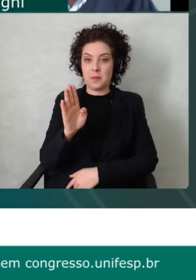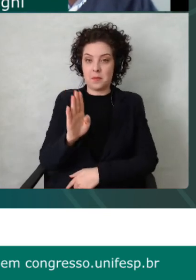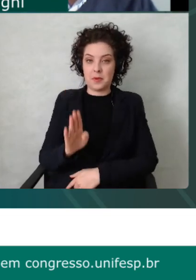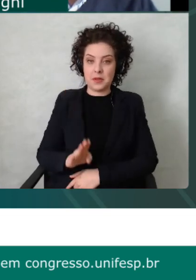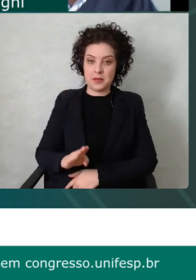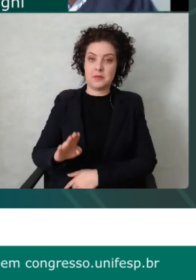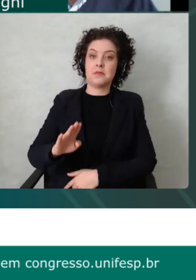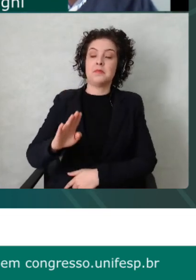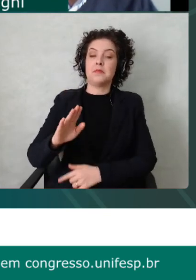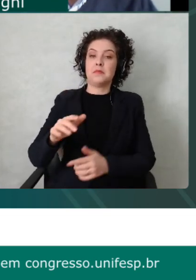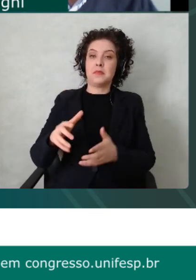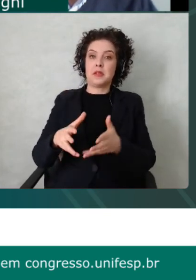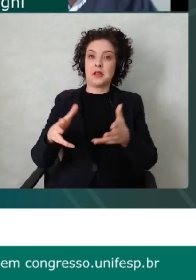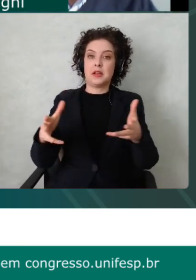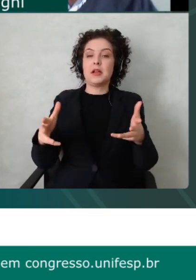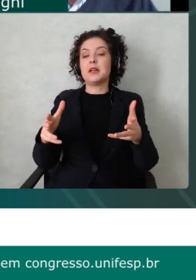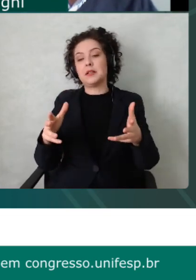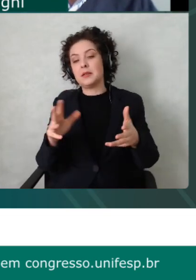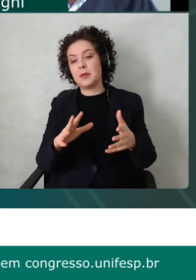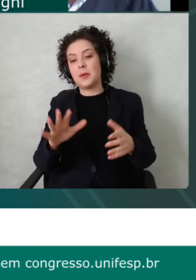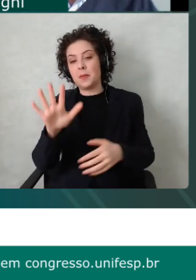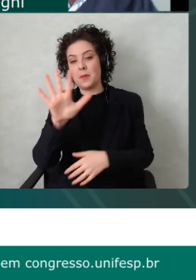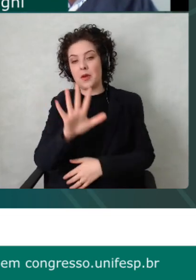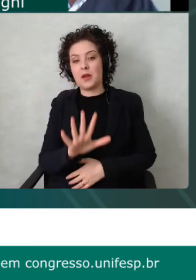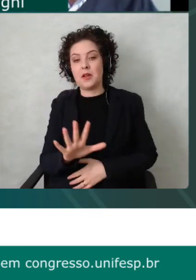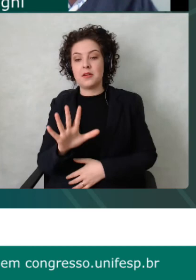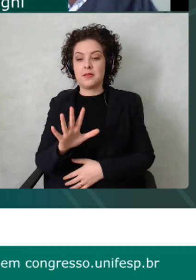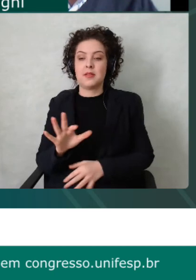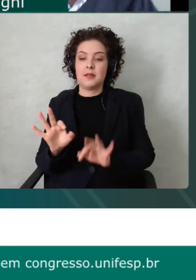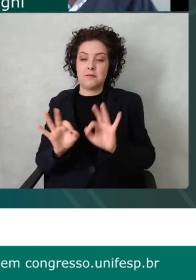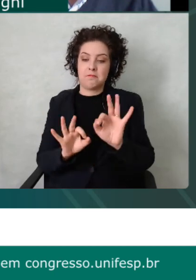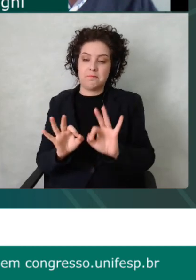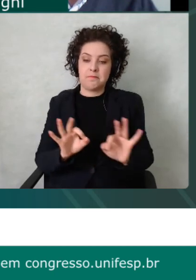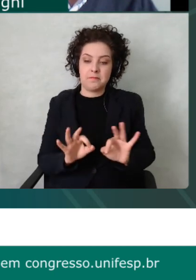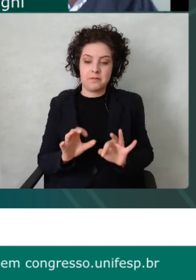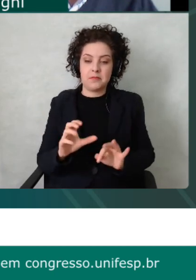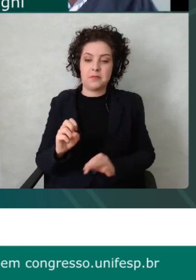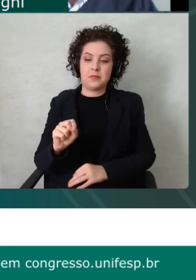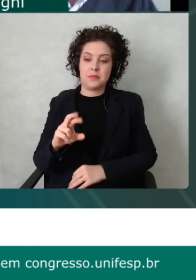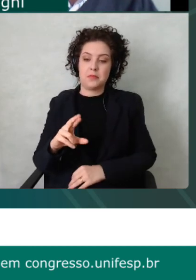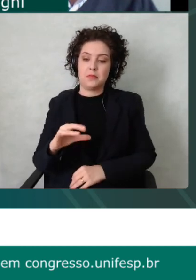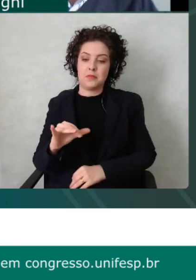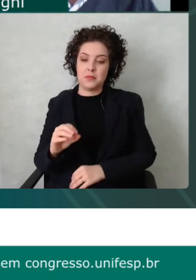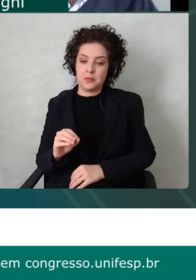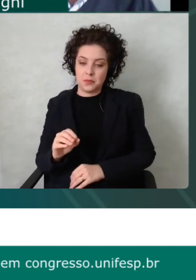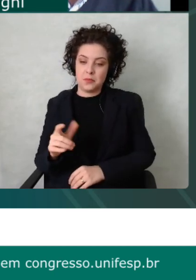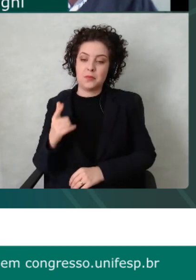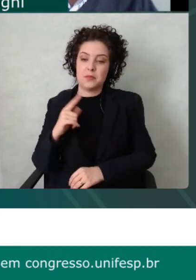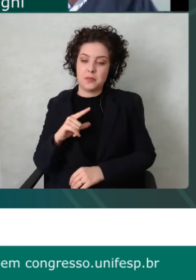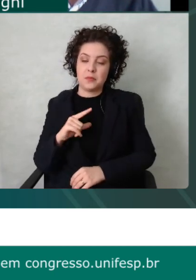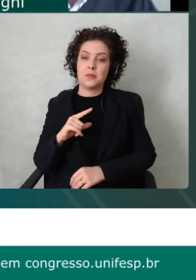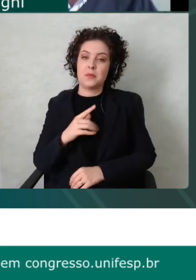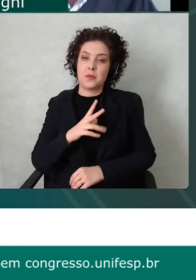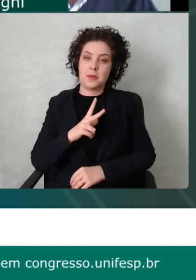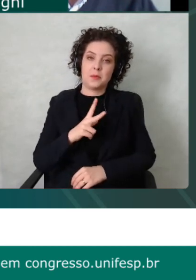são consórcios, são universidades que se organizam em consórcio, financiado pelo sistema público e privado.